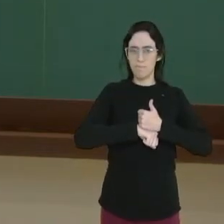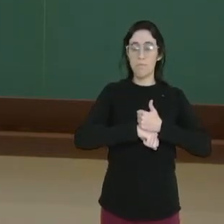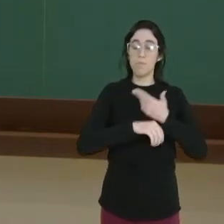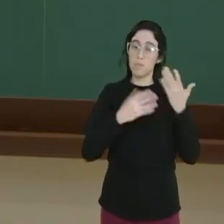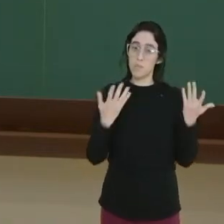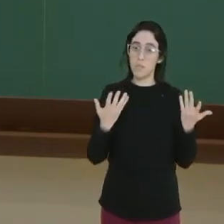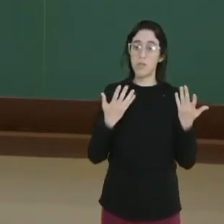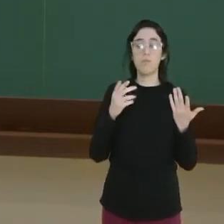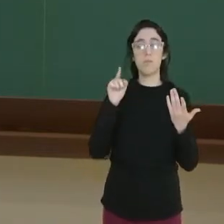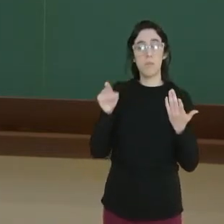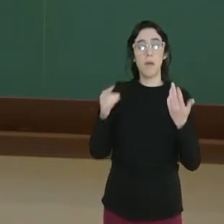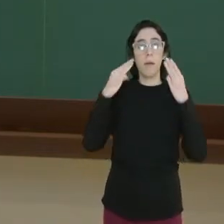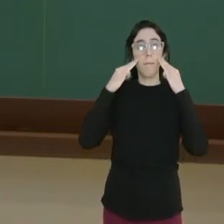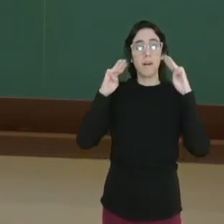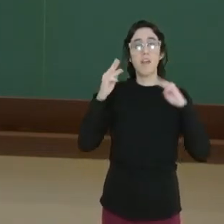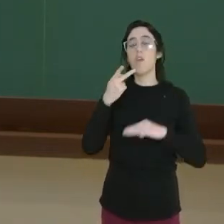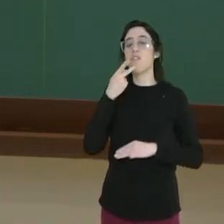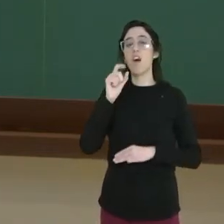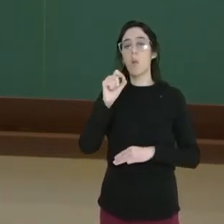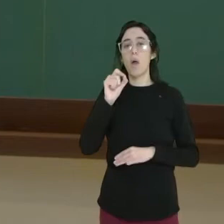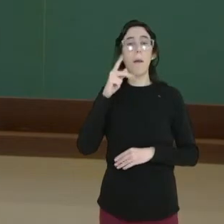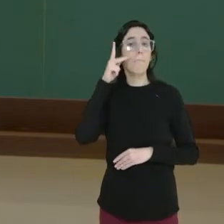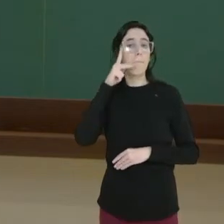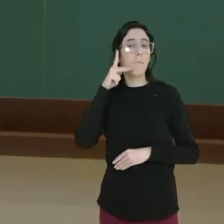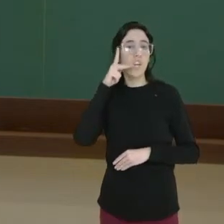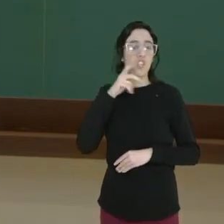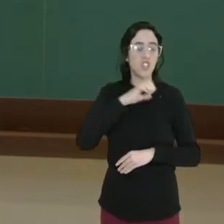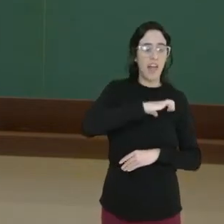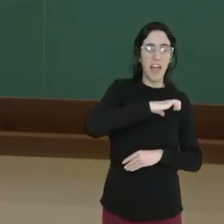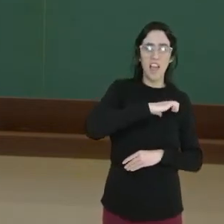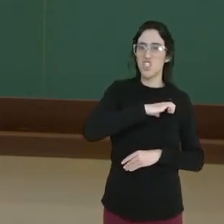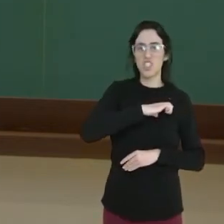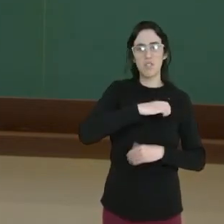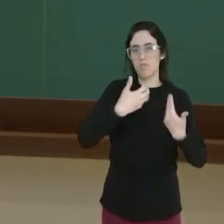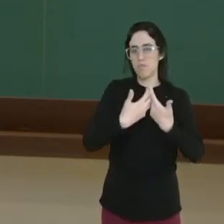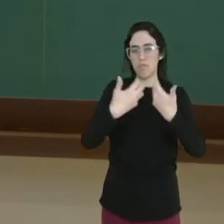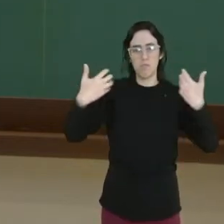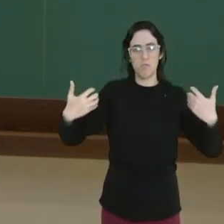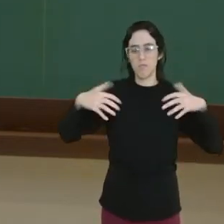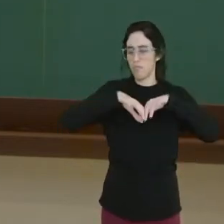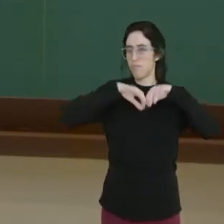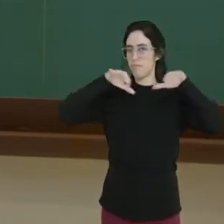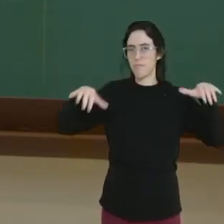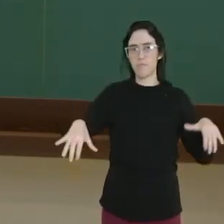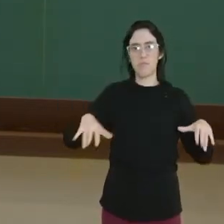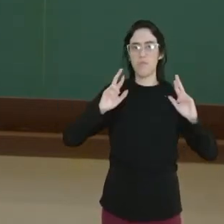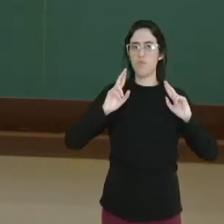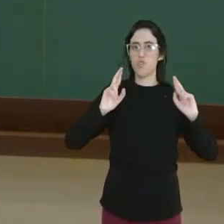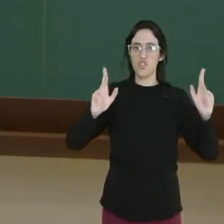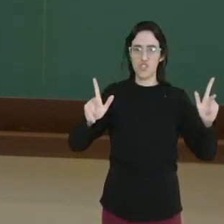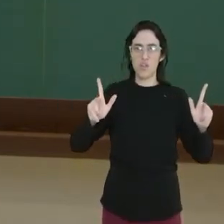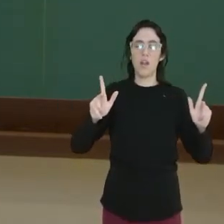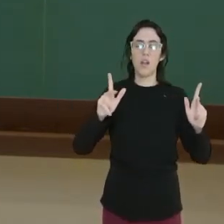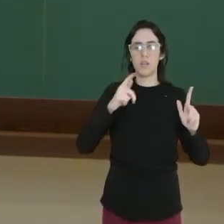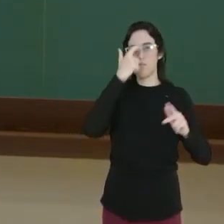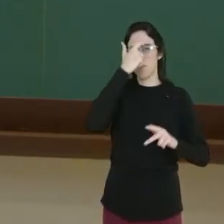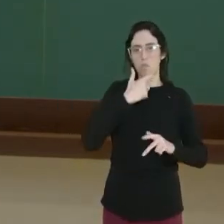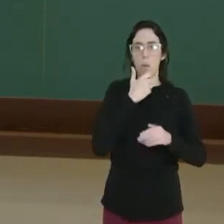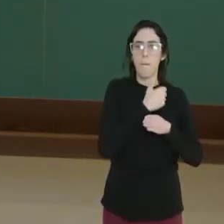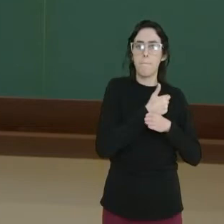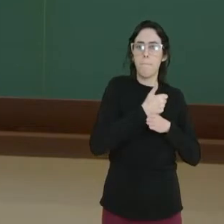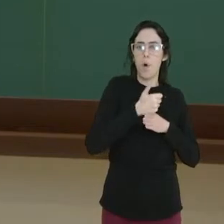Maquiavel não tem nada a ver com ética, a moral privada, seus valores, as suas virtudes, que era